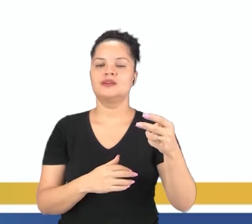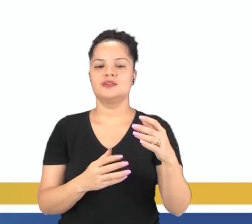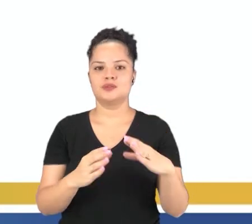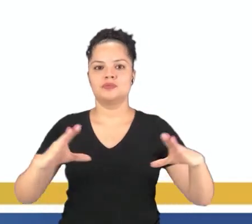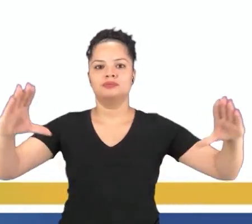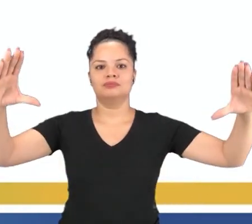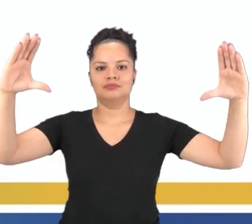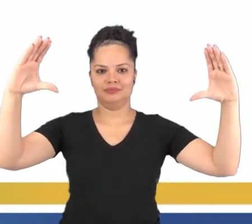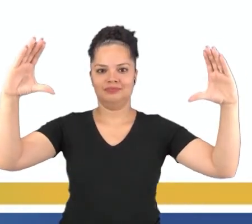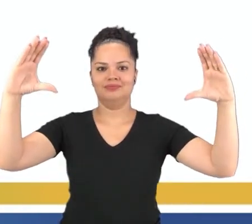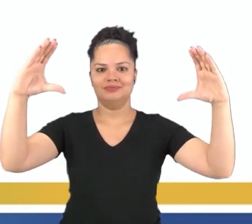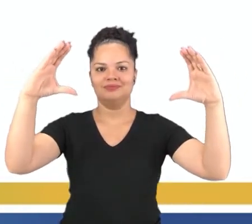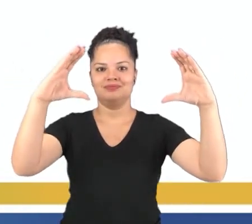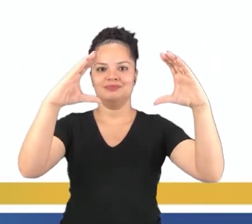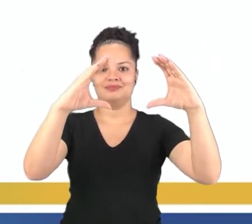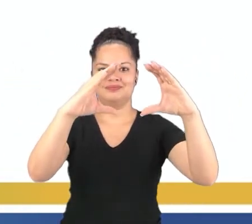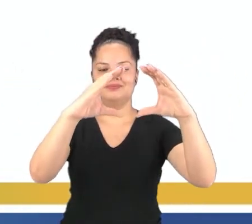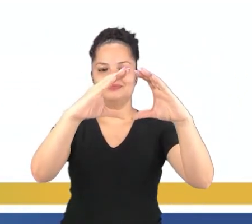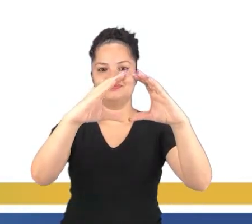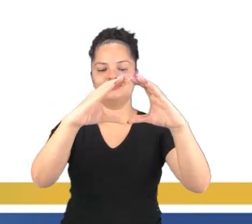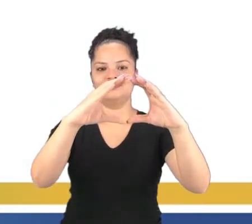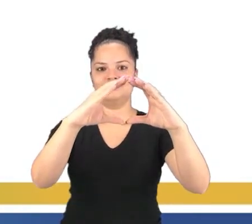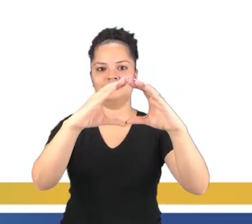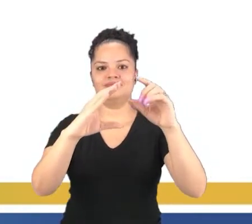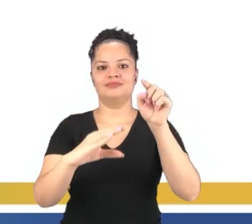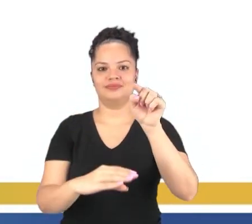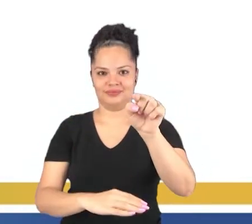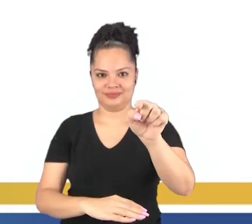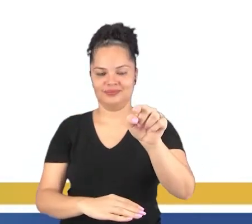outras circunferências vistas, tá bom?